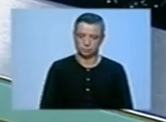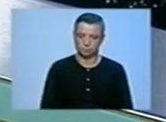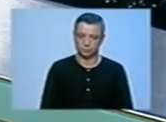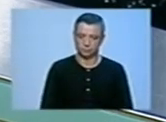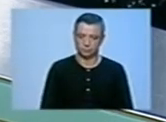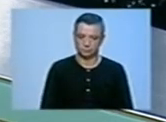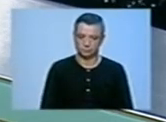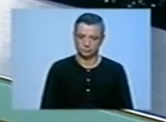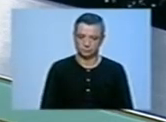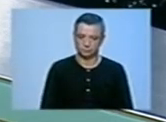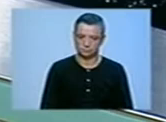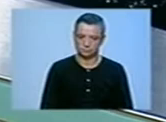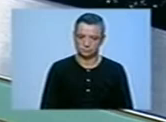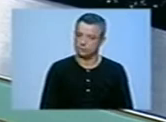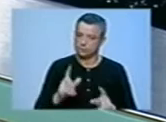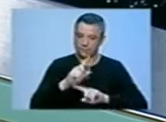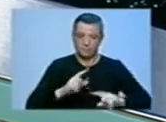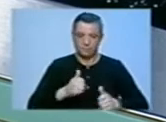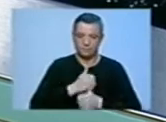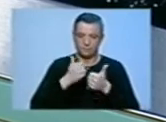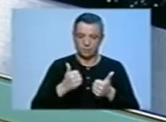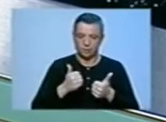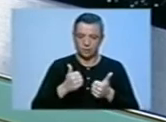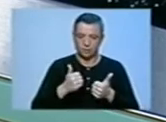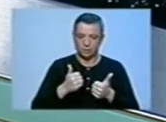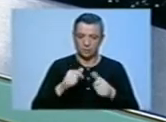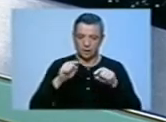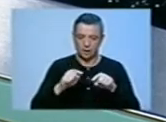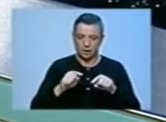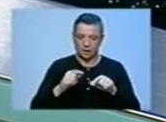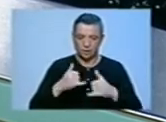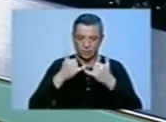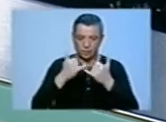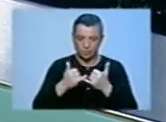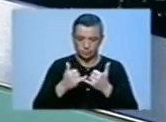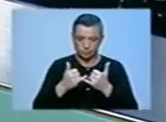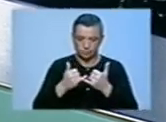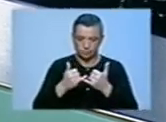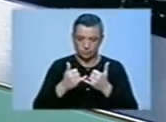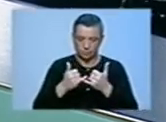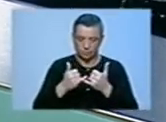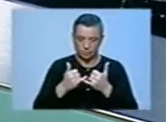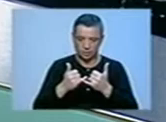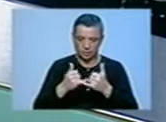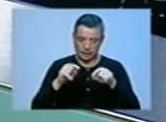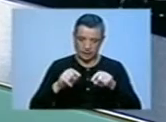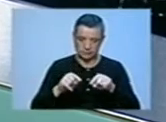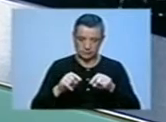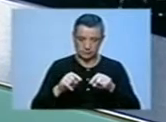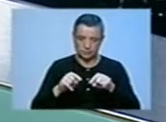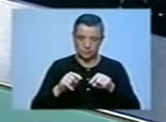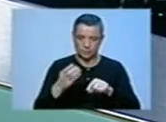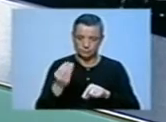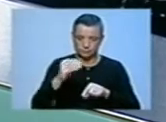é melhor colocar só estes três depois coloco os outros treinamentos vamos